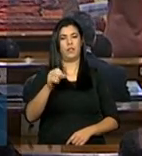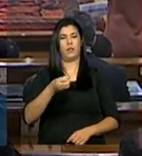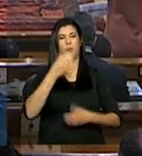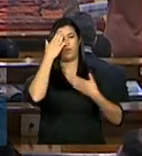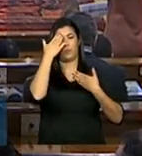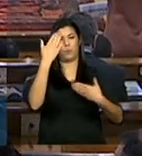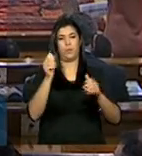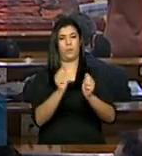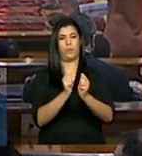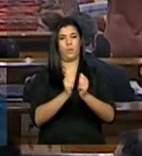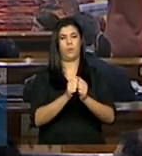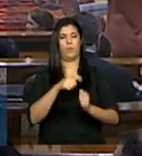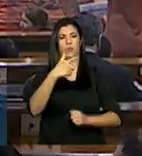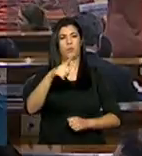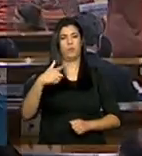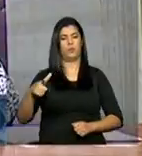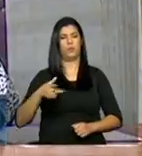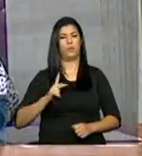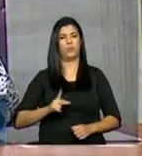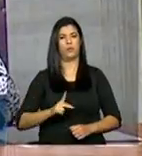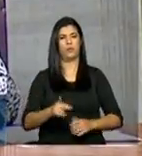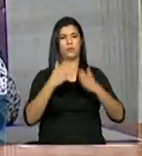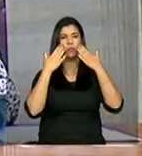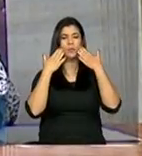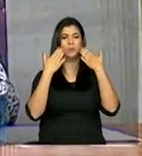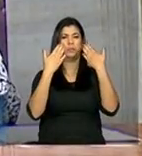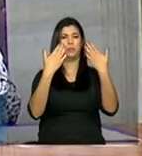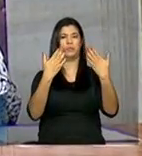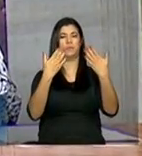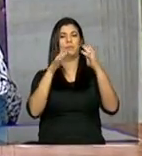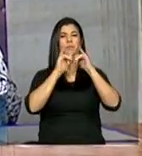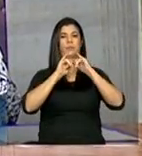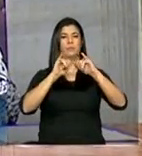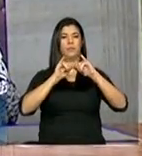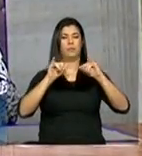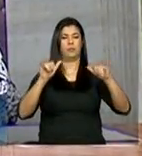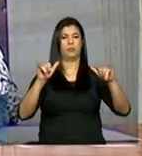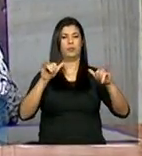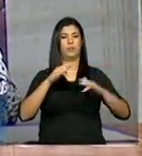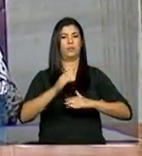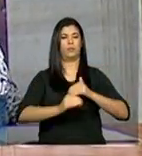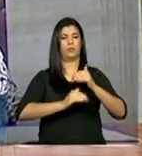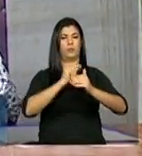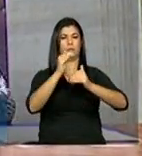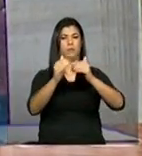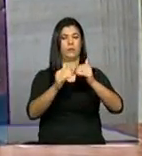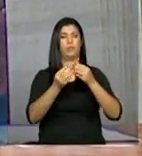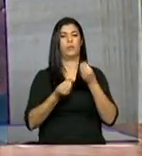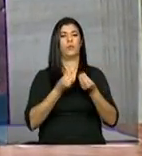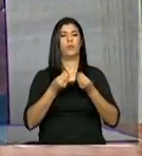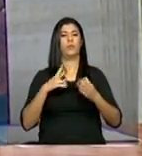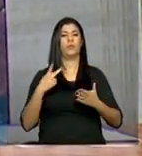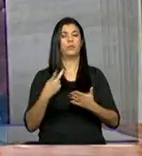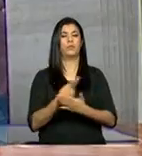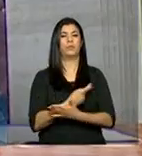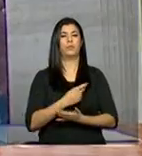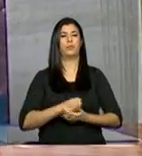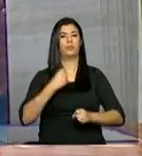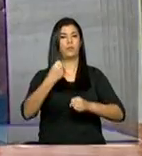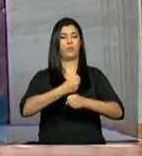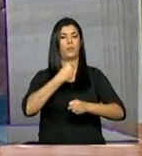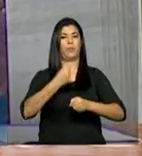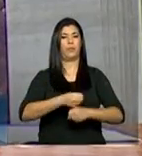para apresentar as informações sobre o andamento das obras do